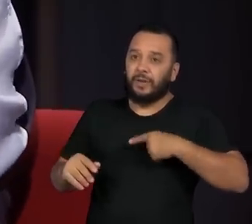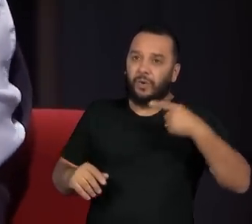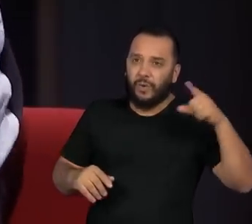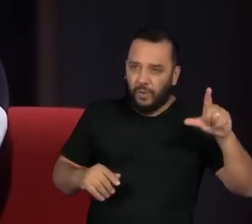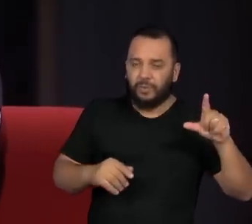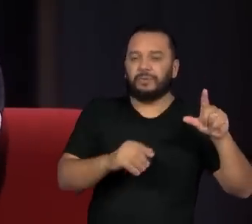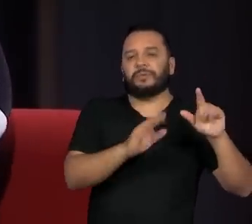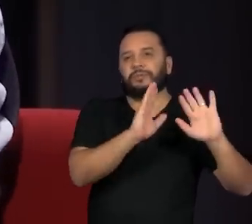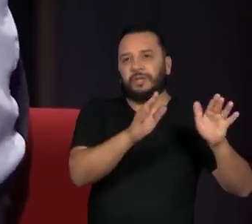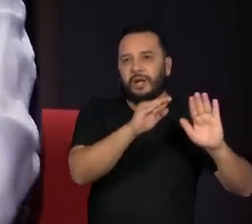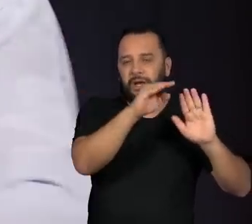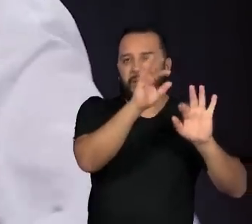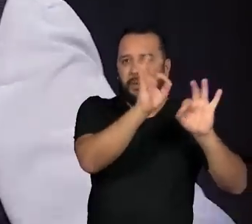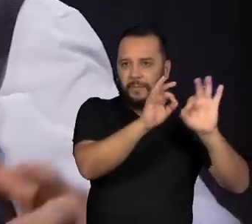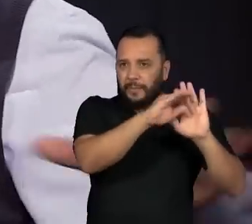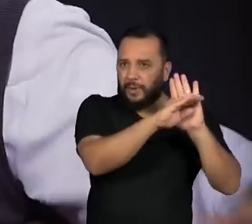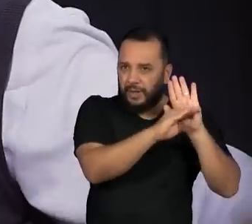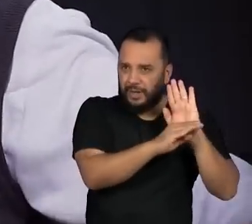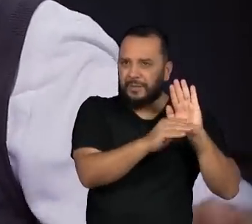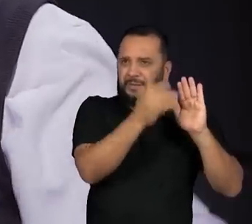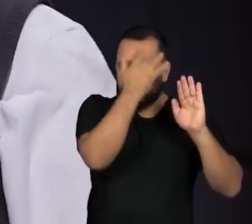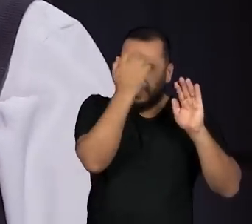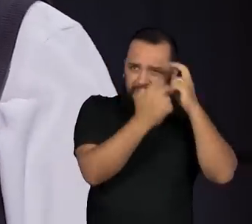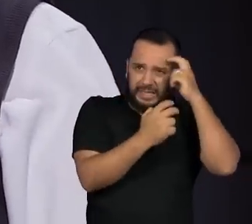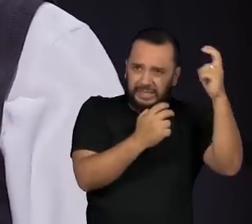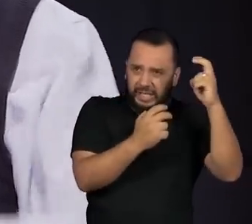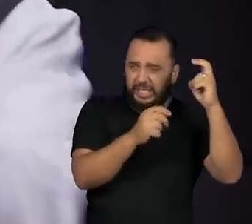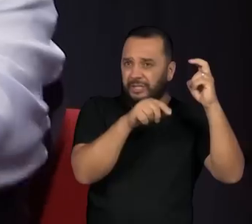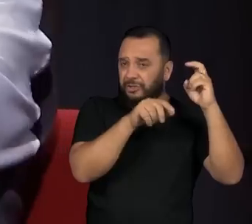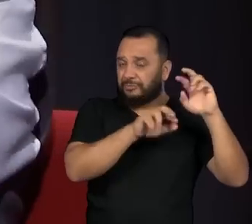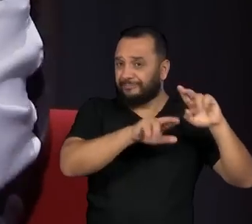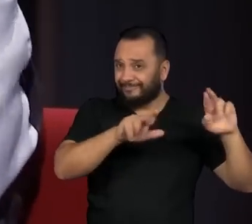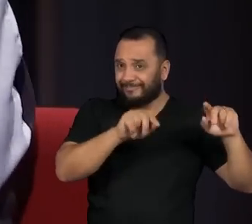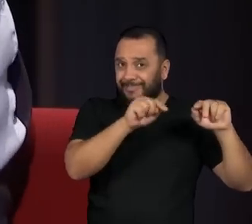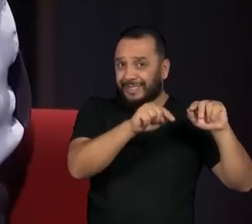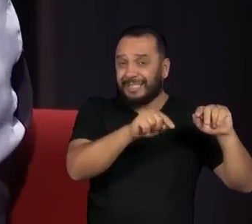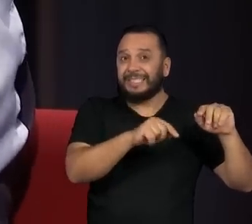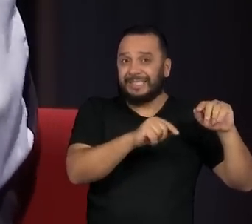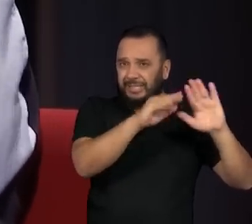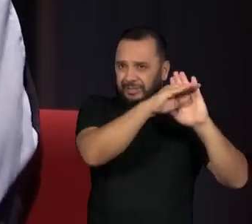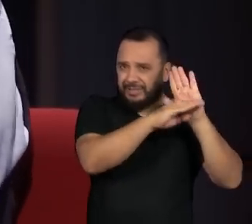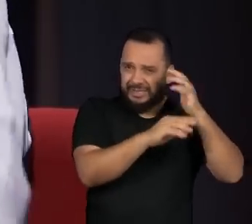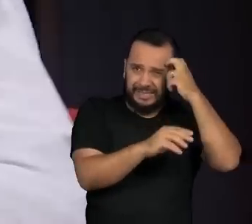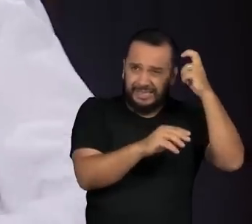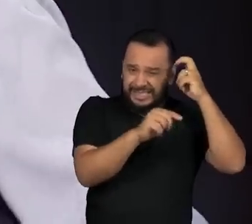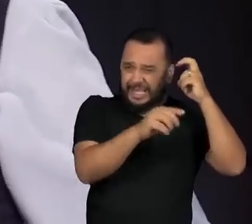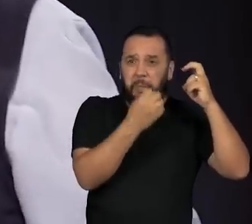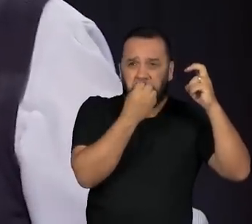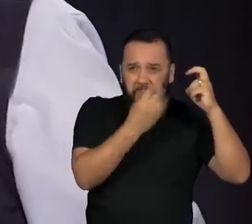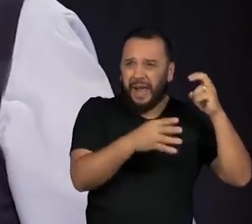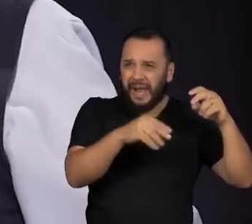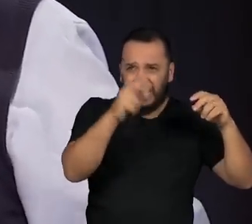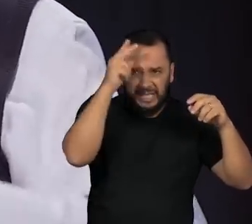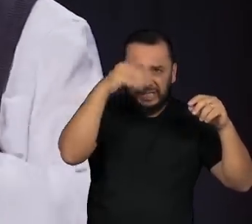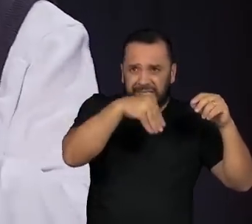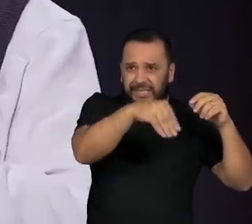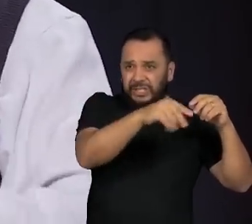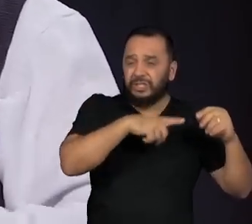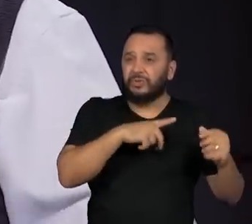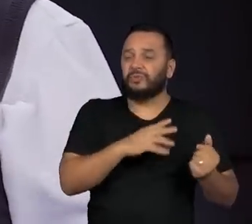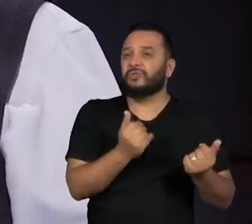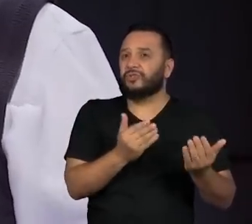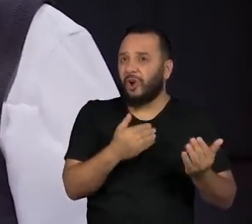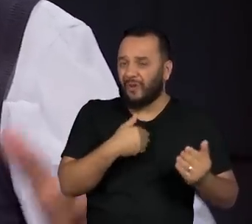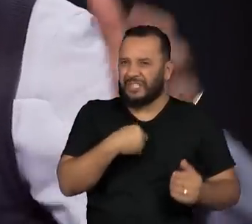de grandes Mestres etc e tal nós tínhamos os dois exemplos esse de grande mais programas jogava bem para chuchu nós tínhamos um cara que era jovem campeão lá